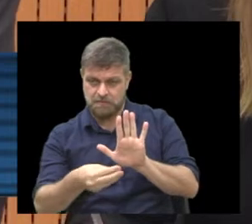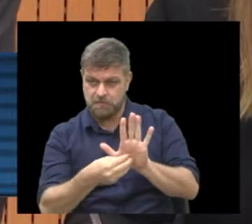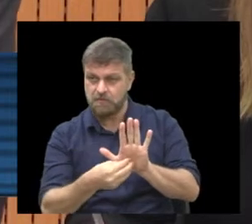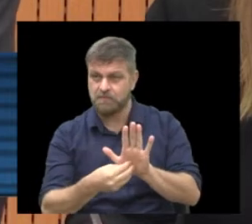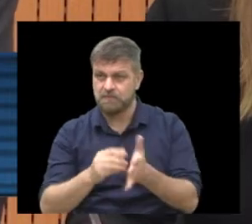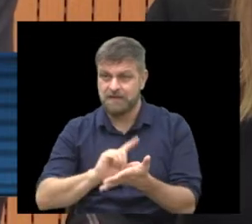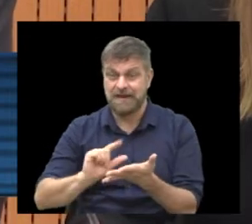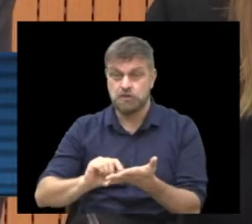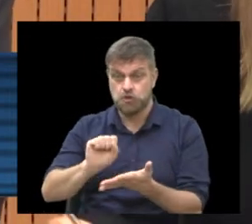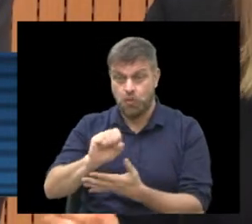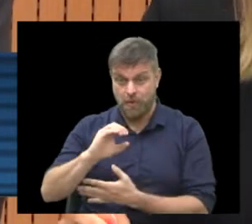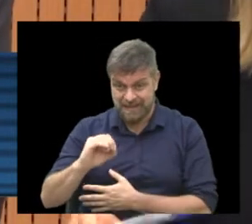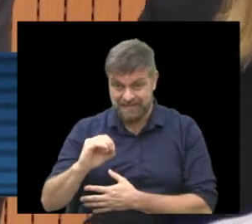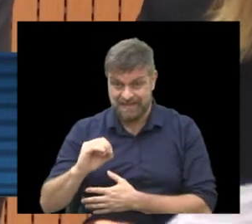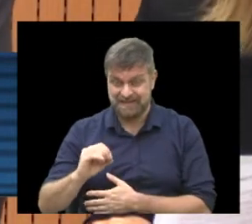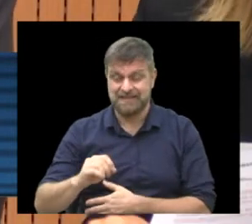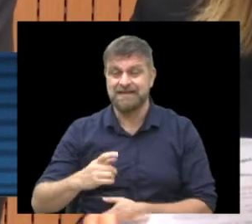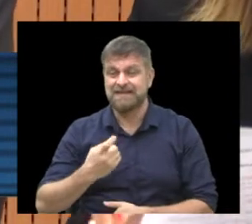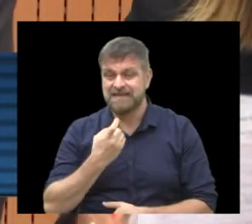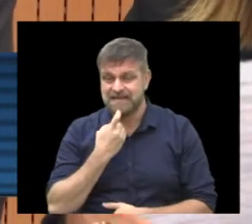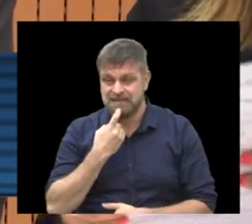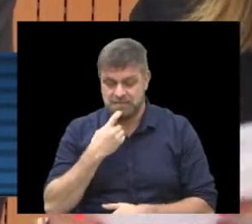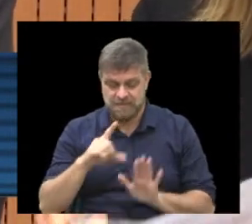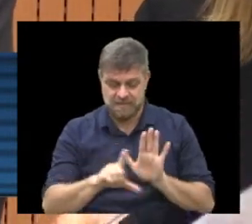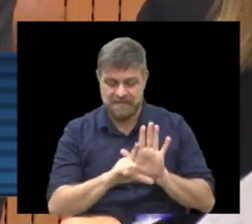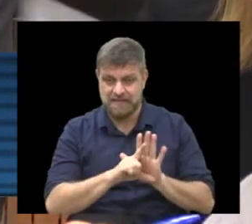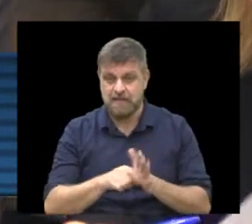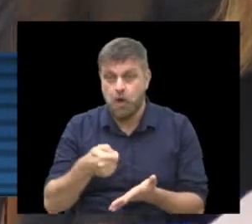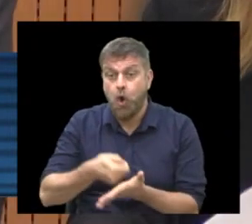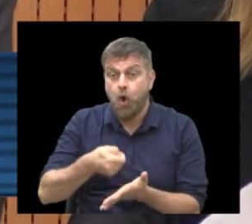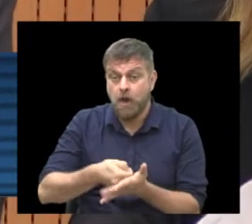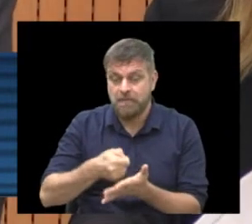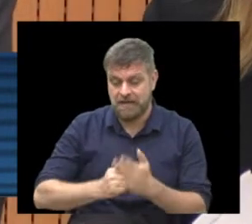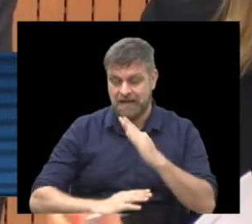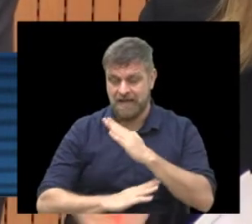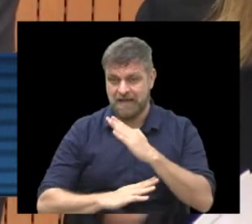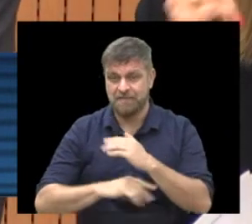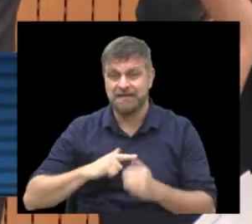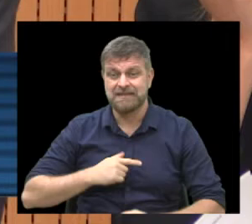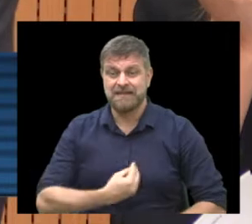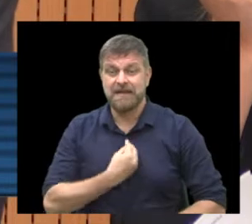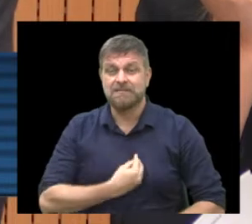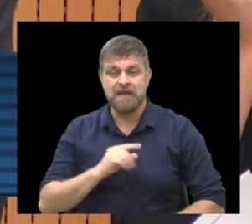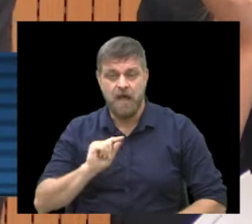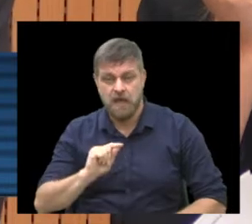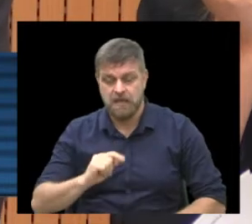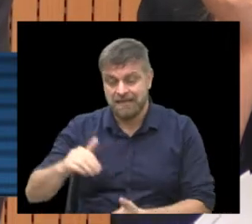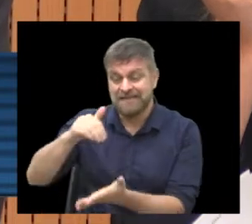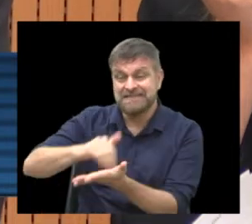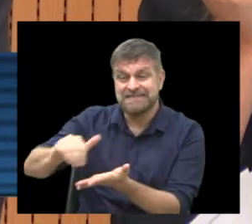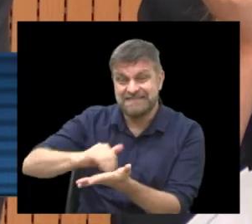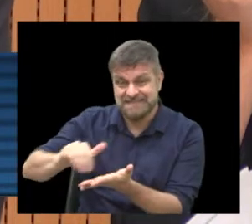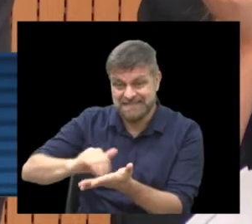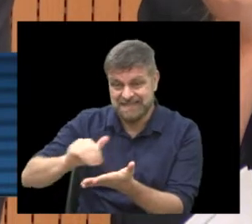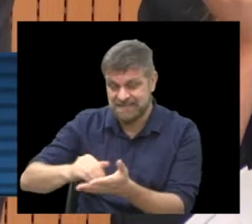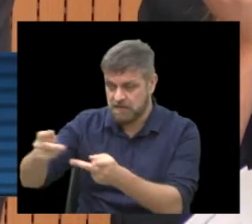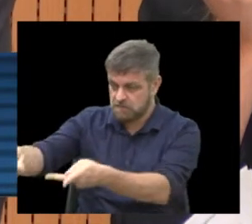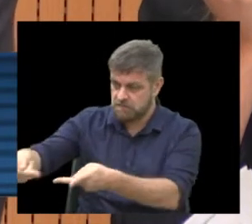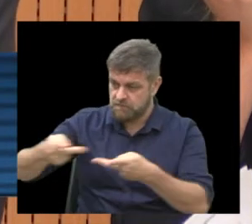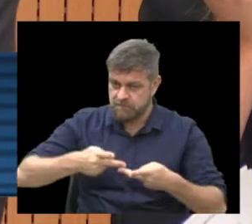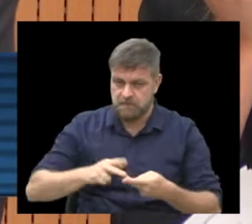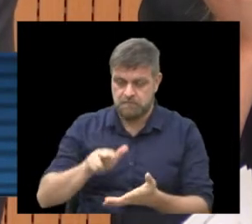Lei Orgânica do Município de Campinas, para determinar o comparecimento à Câmara Municipal de secretários municipais nomeados para que